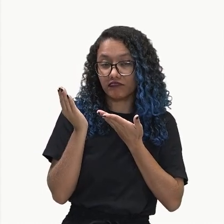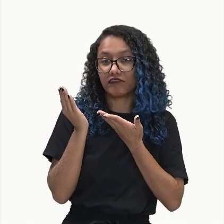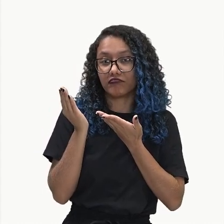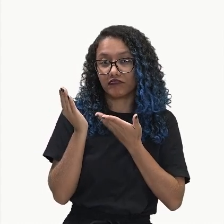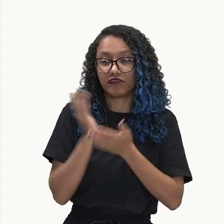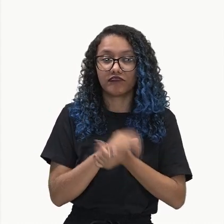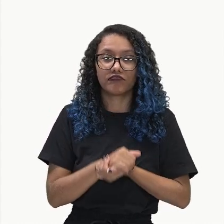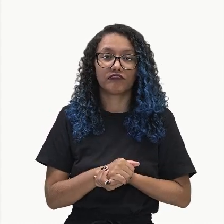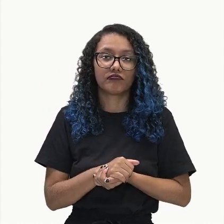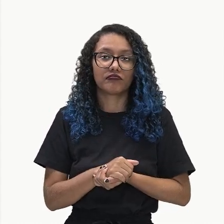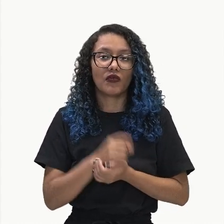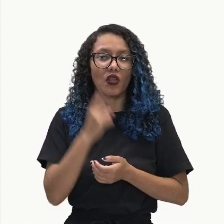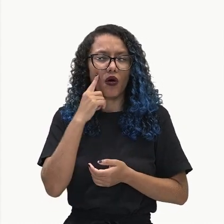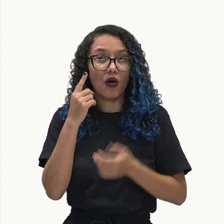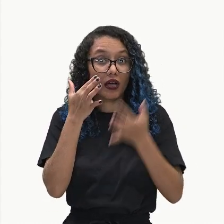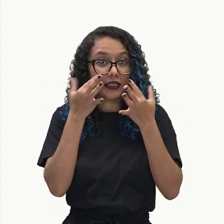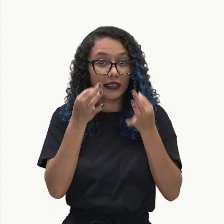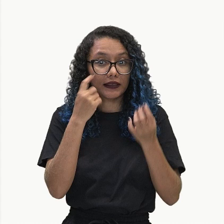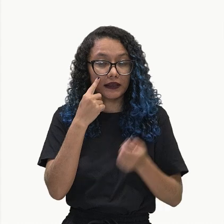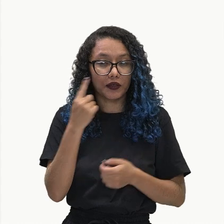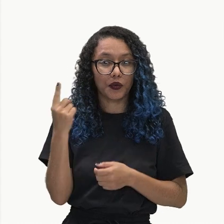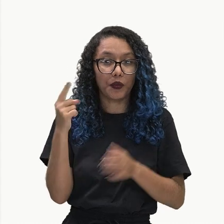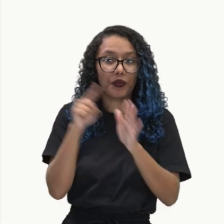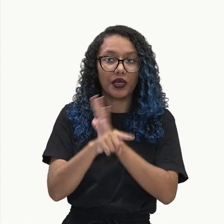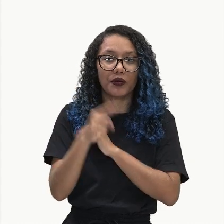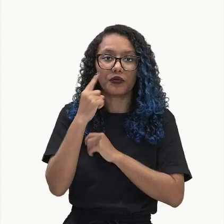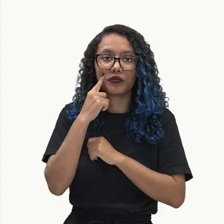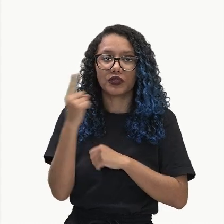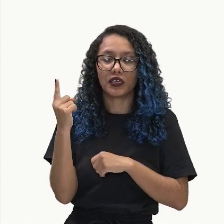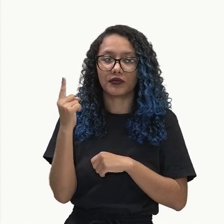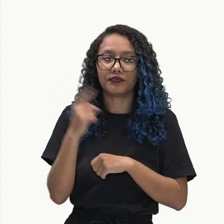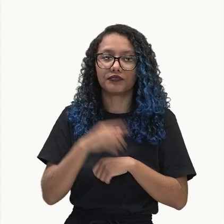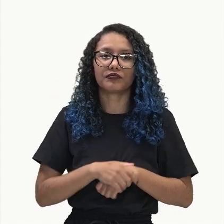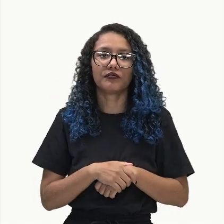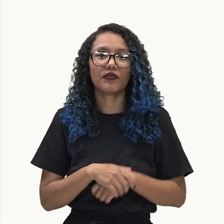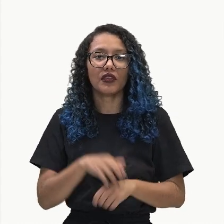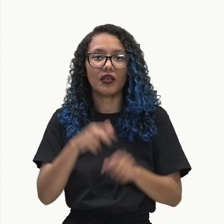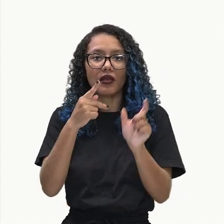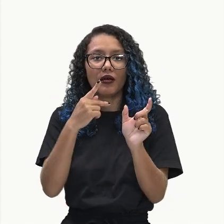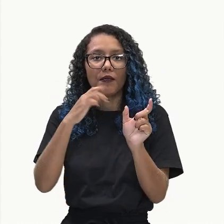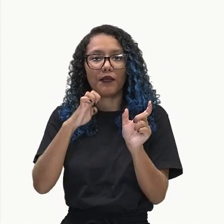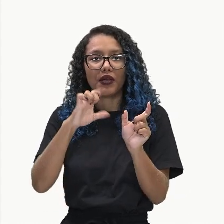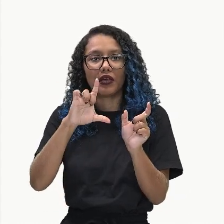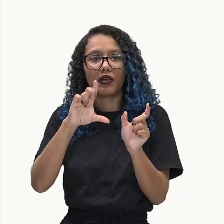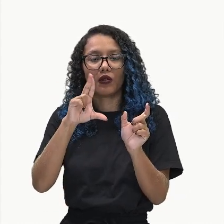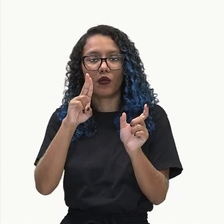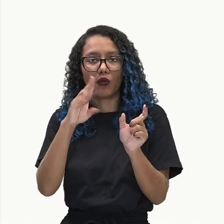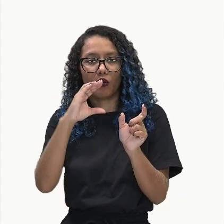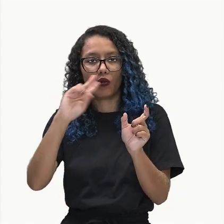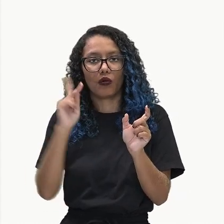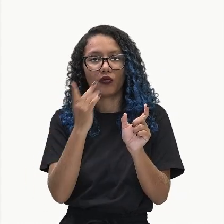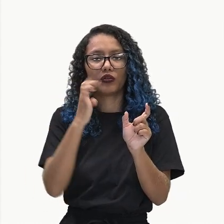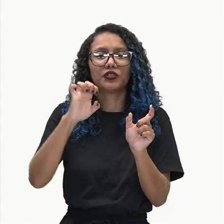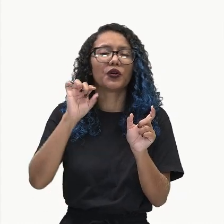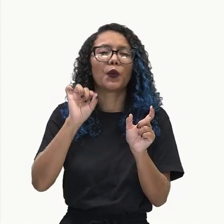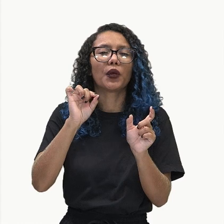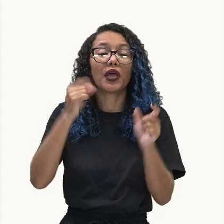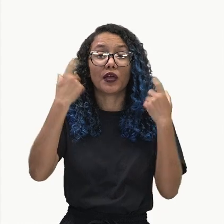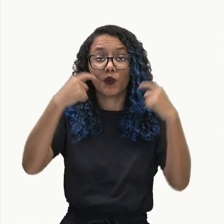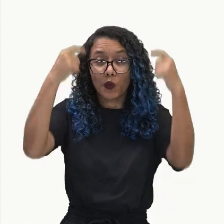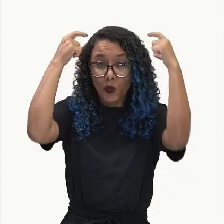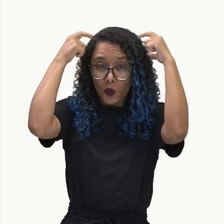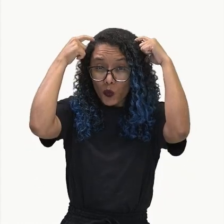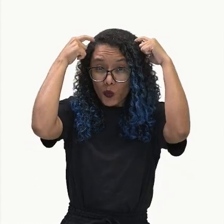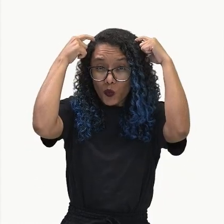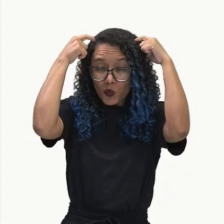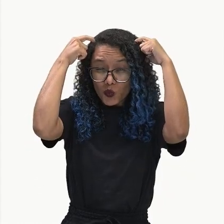ó. Mami, onde está mi peluche? Peluche é o urso de pelúcia. O ossito de pelúcia,